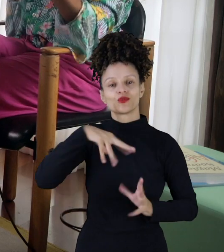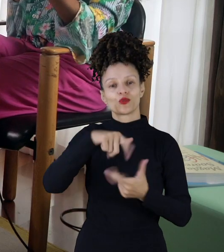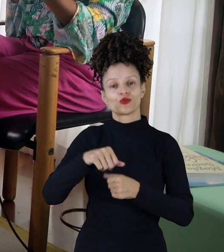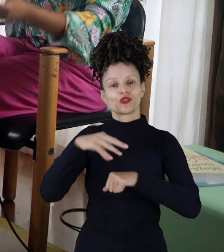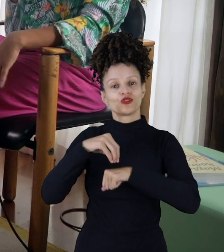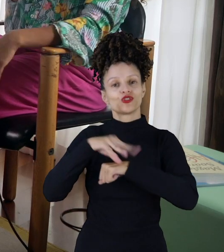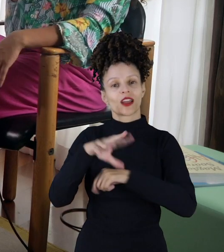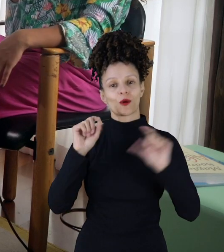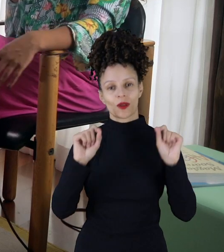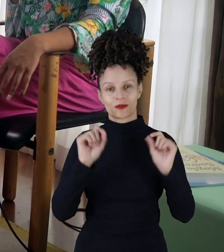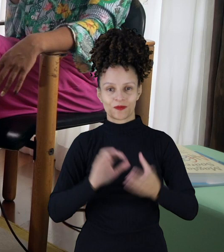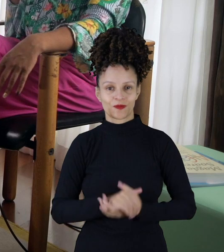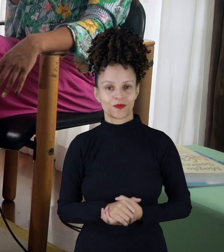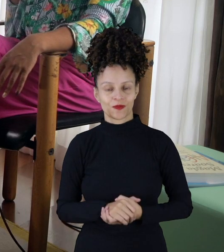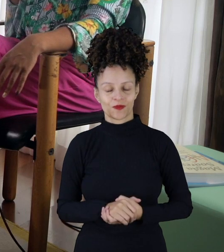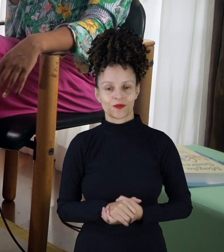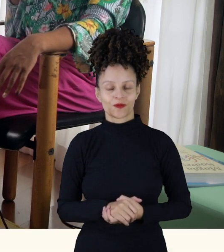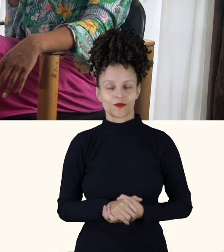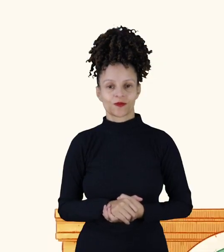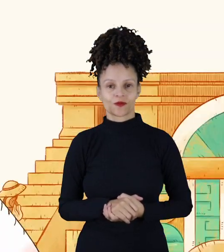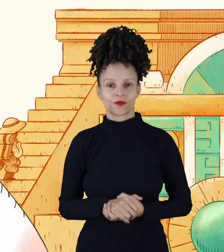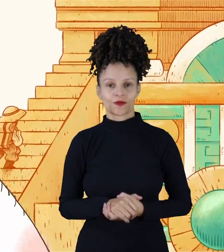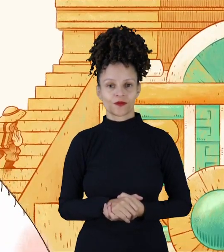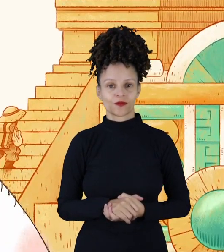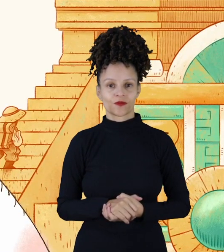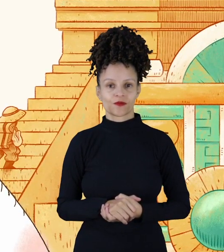de mundo, o que vocês podem indicar para a gente aí?